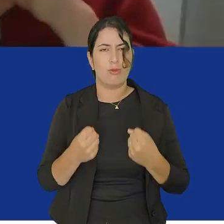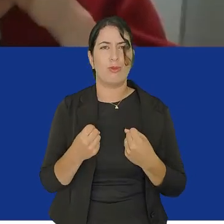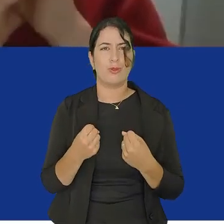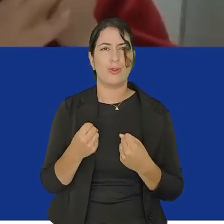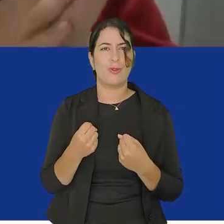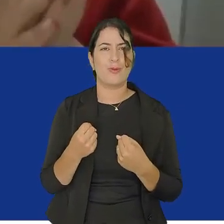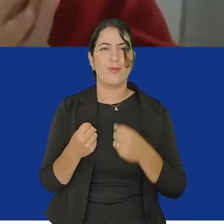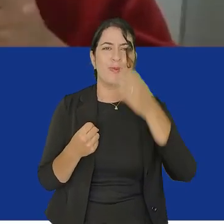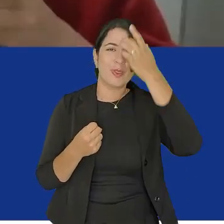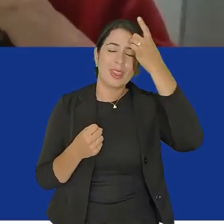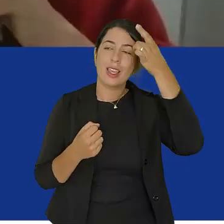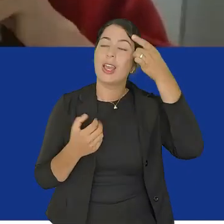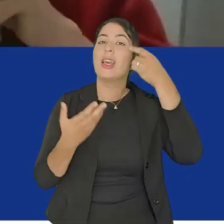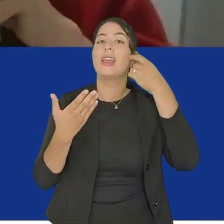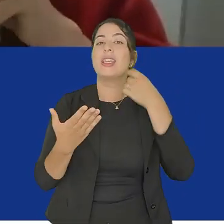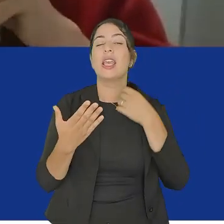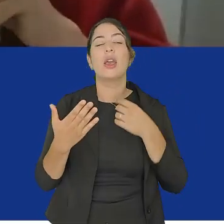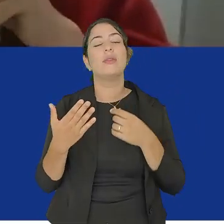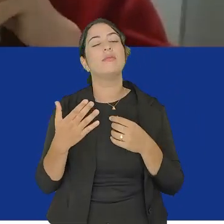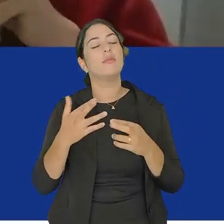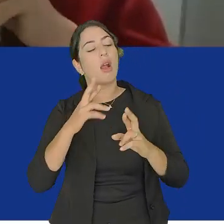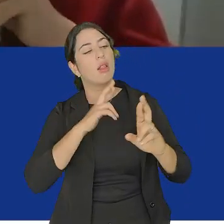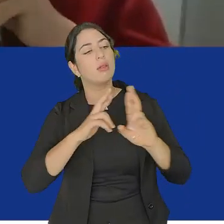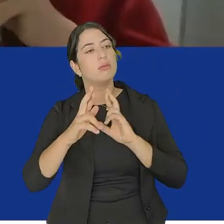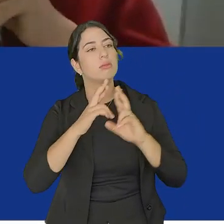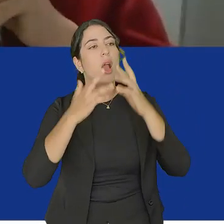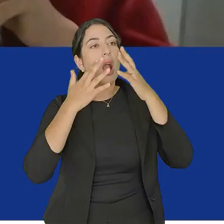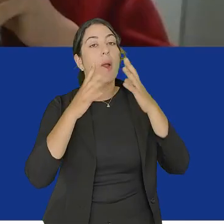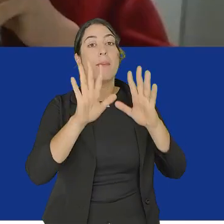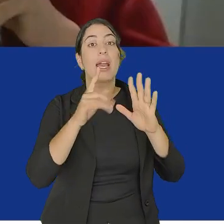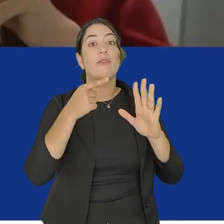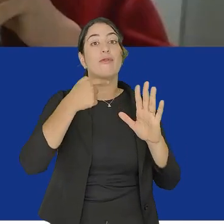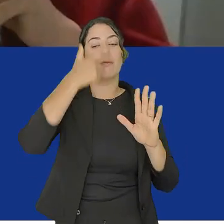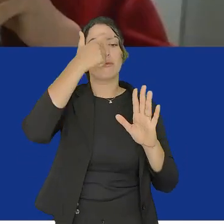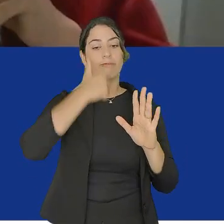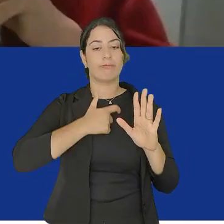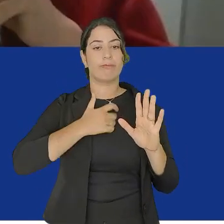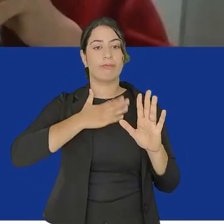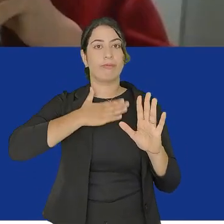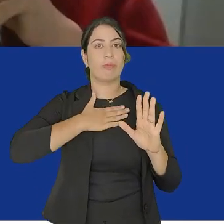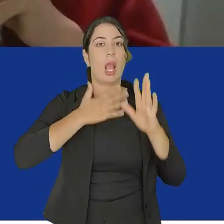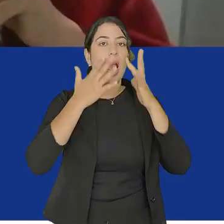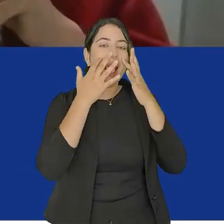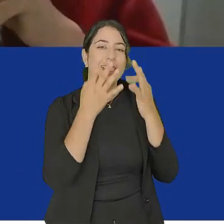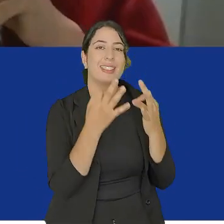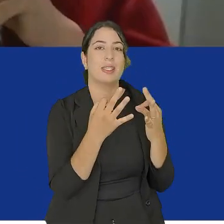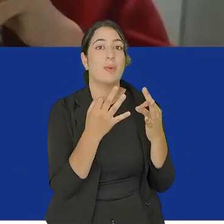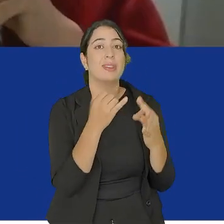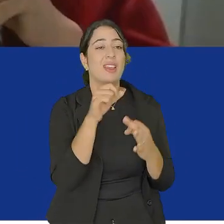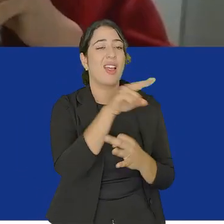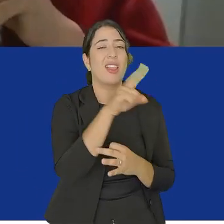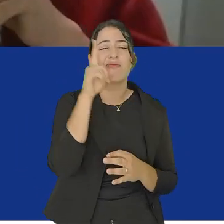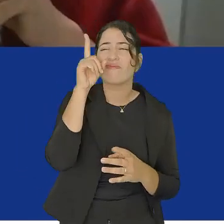relações, sendo aquele que oferece o seu olhar ao outro, que oferece um espaço, sim, de escuta quando alguém está passando